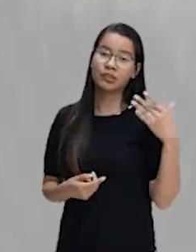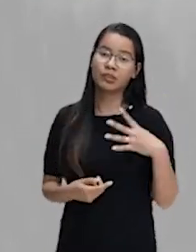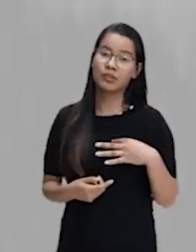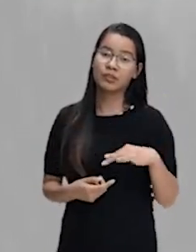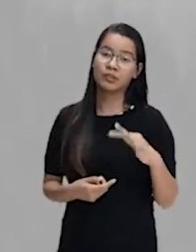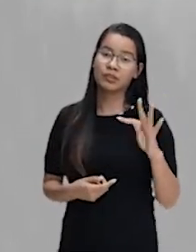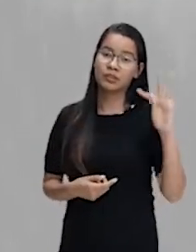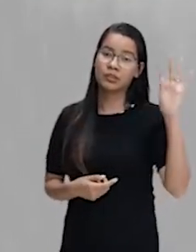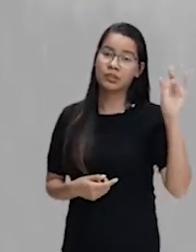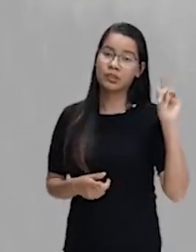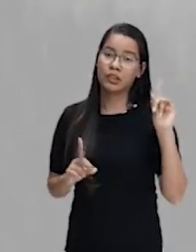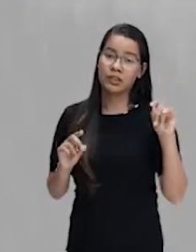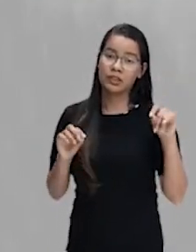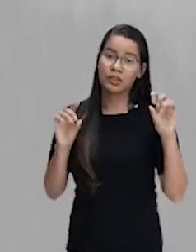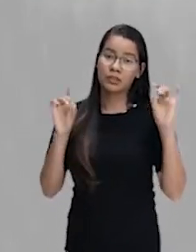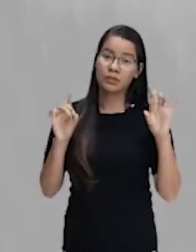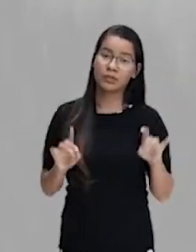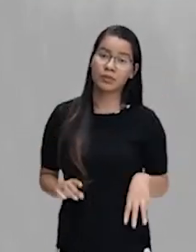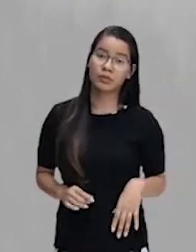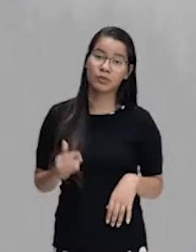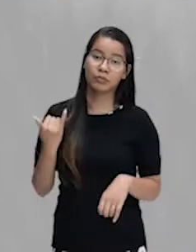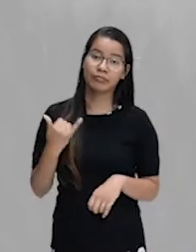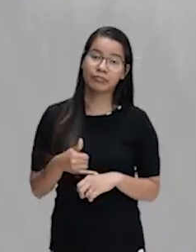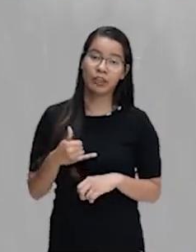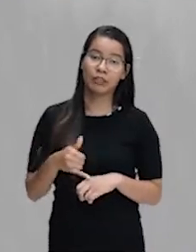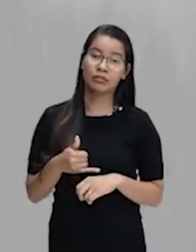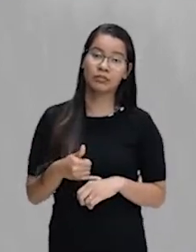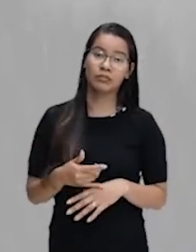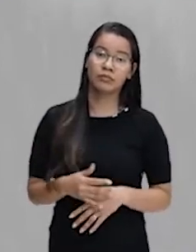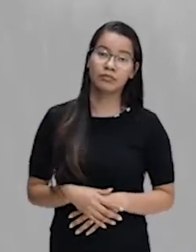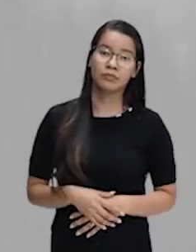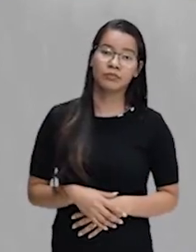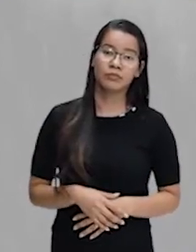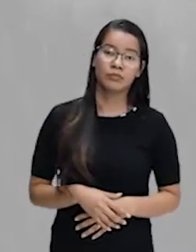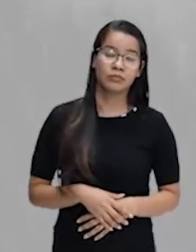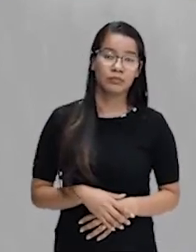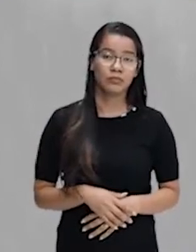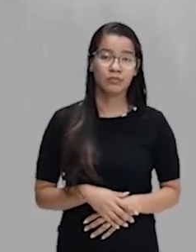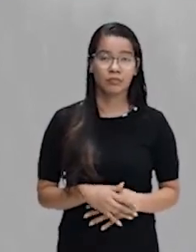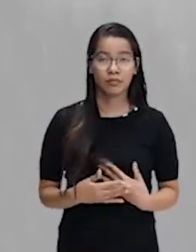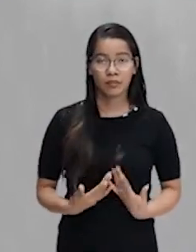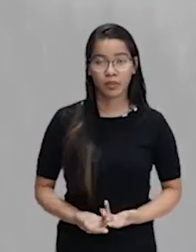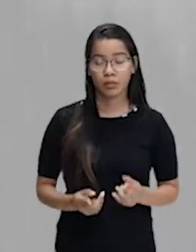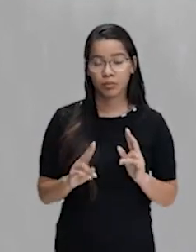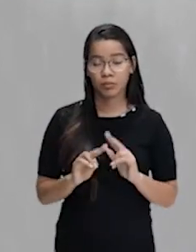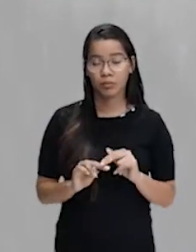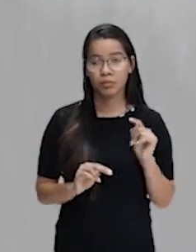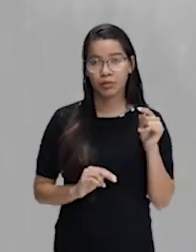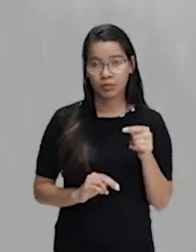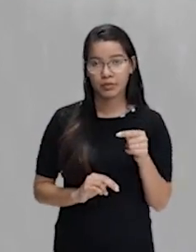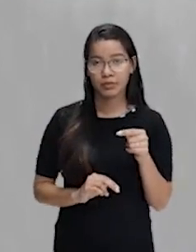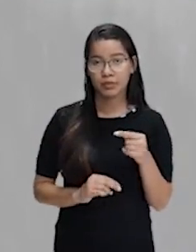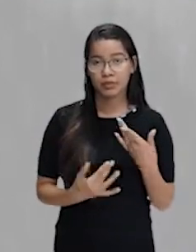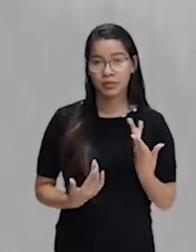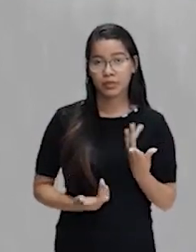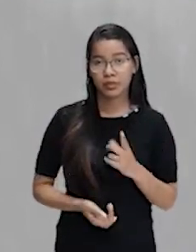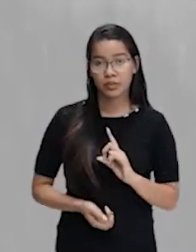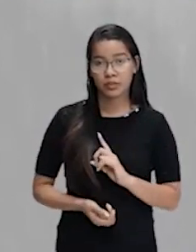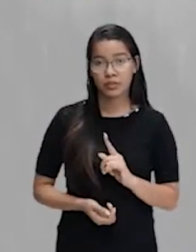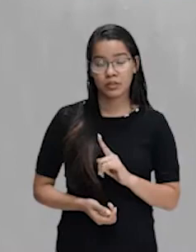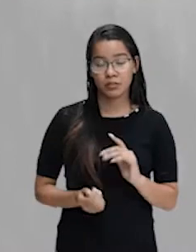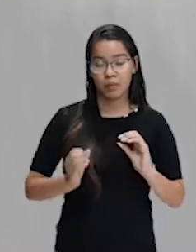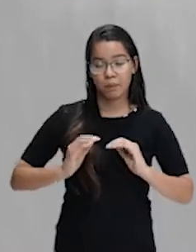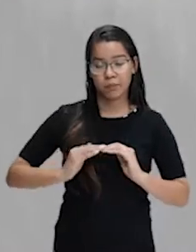tecnológicas, como é o caso principalmente do arado de ferro. Devido a essa questão, nós teremos o